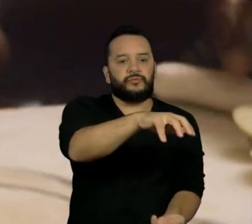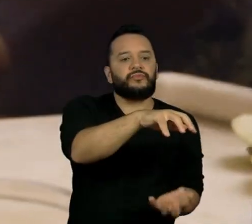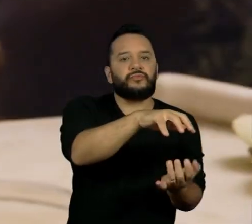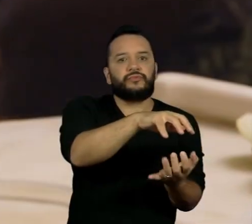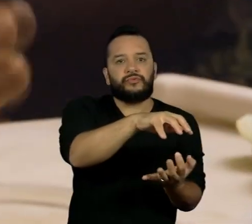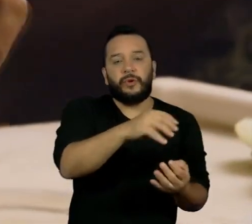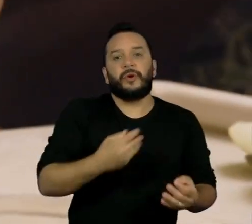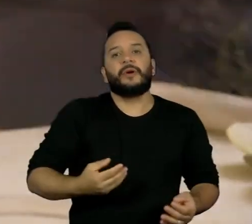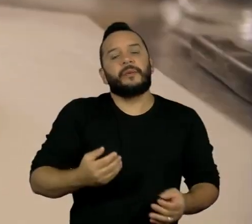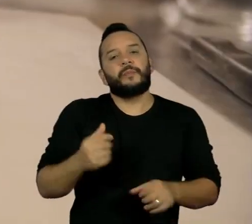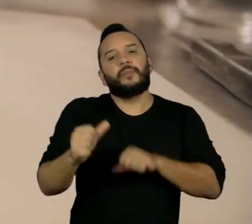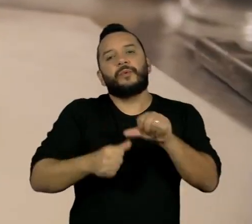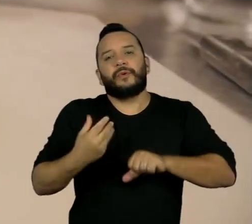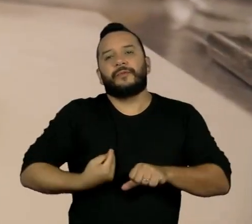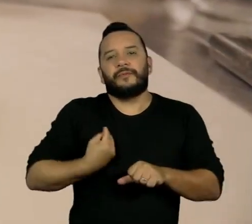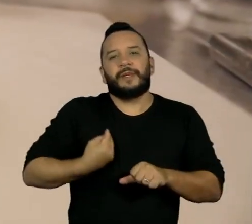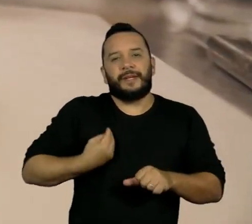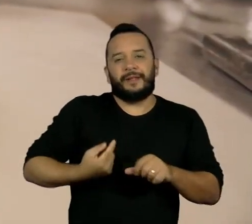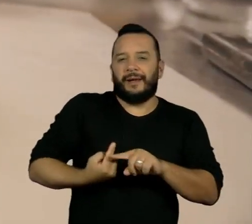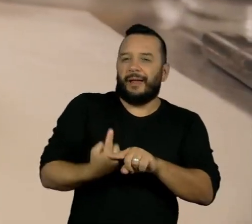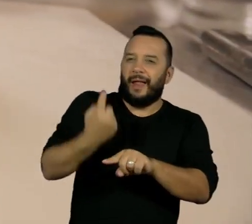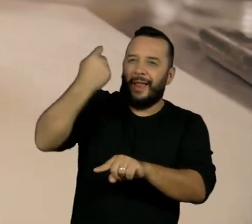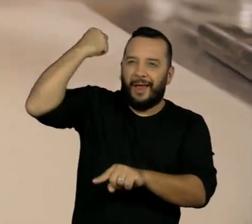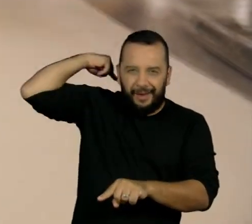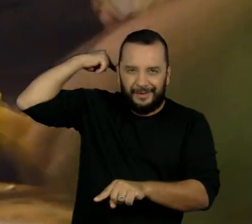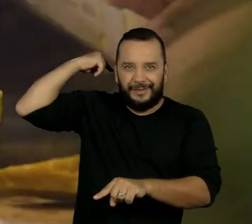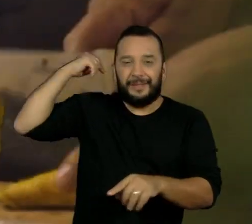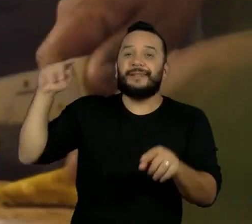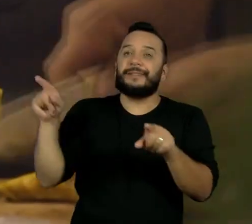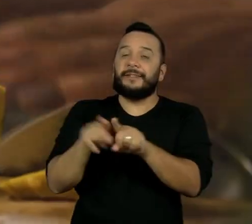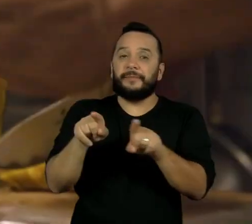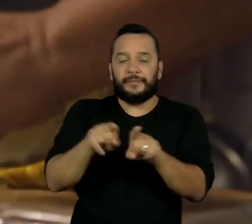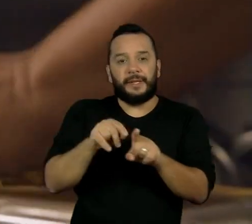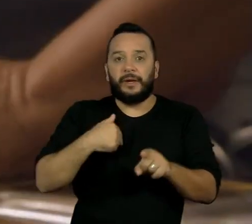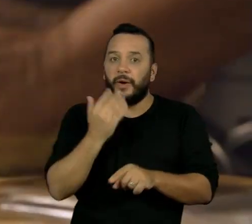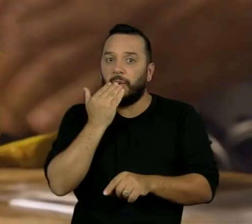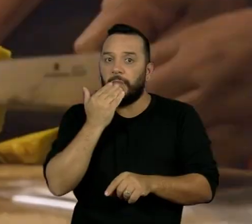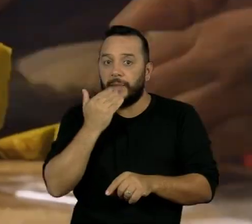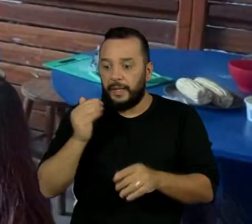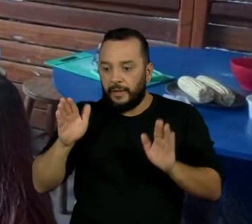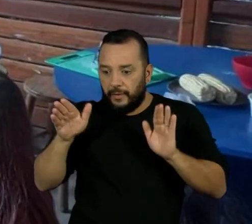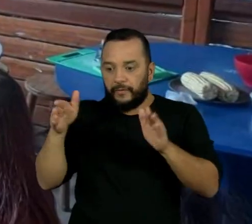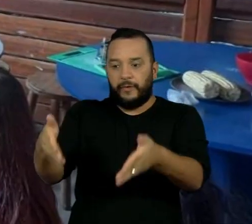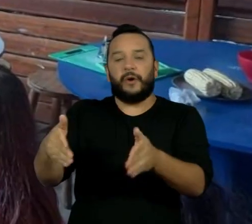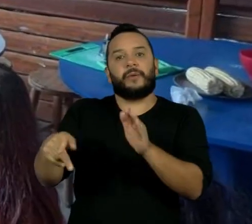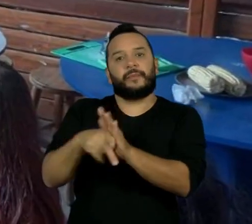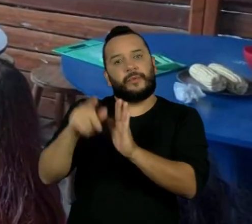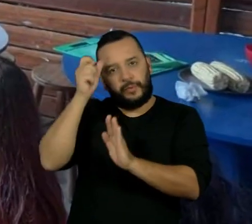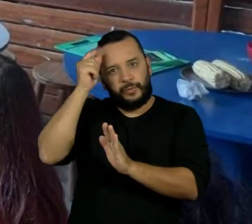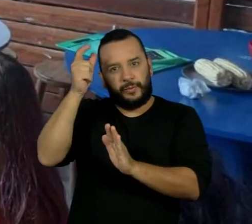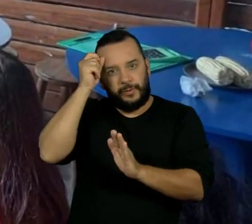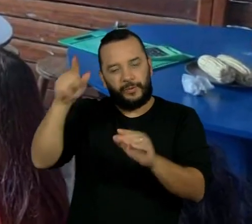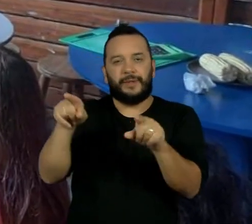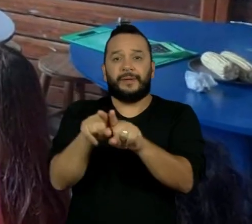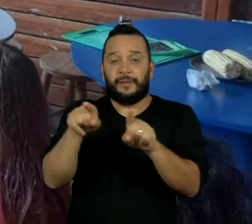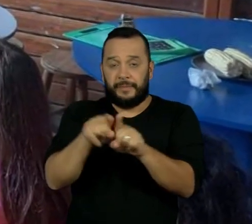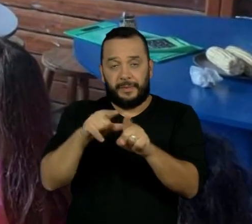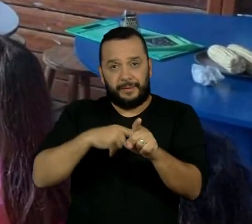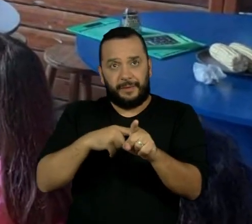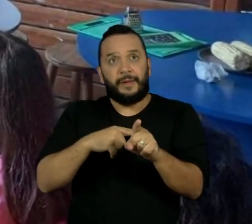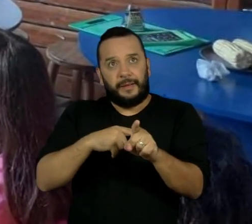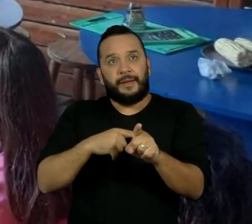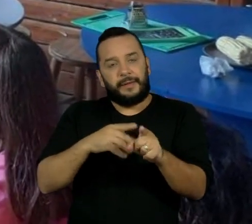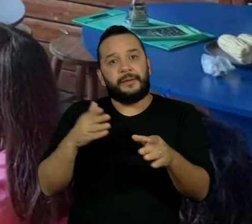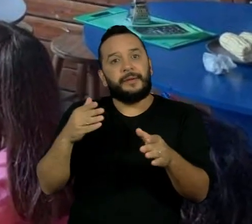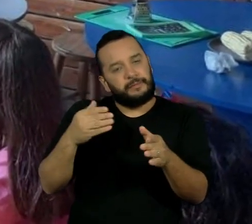curiosidades, assim como as comidas totem, que simbolizam culturas. Questionários estimulam a participação de